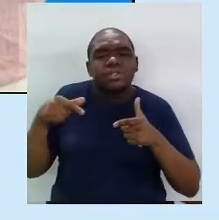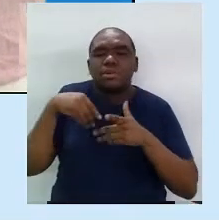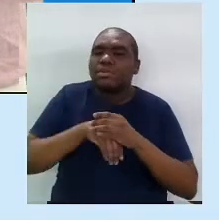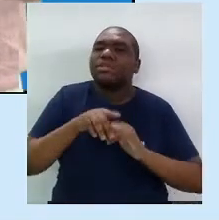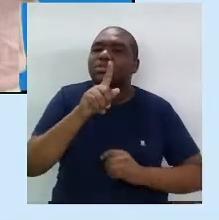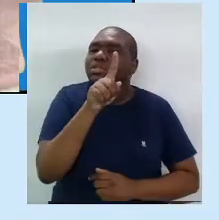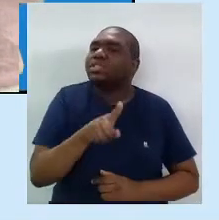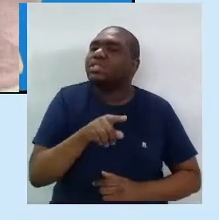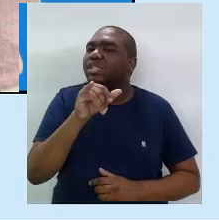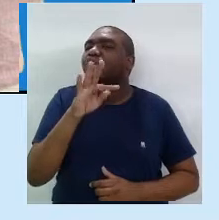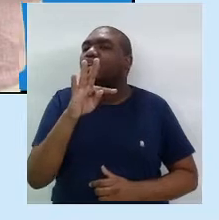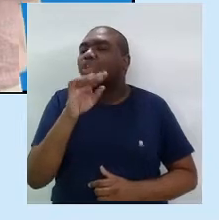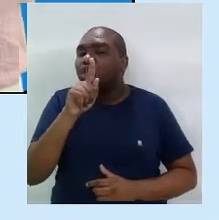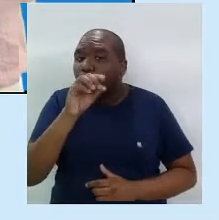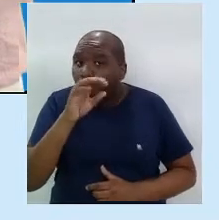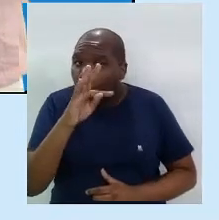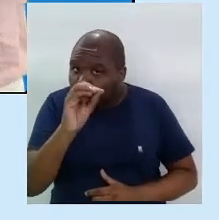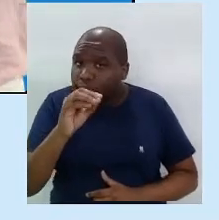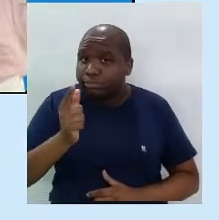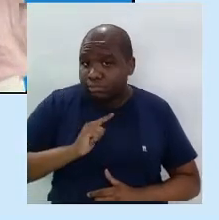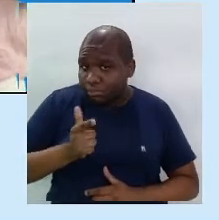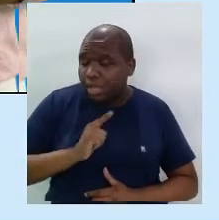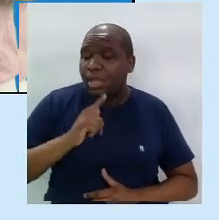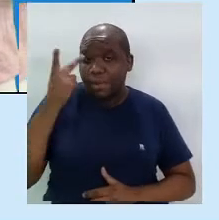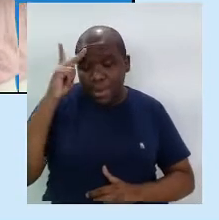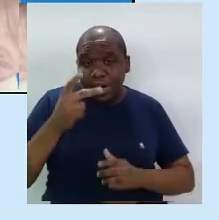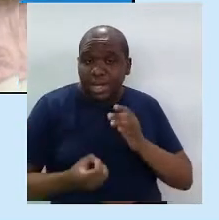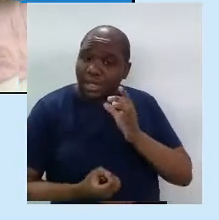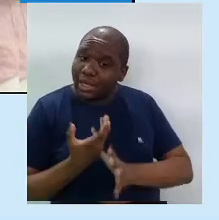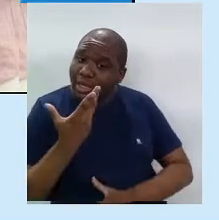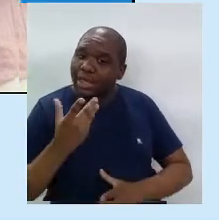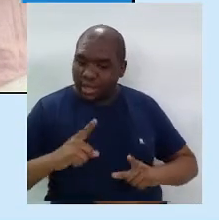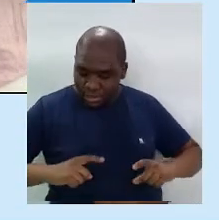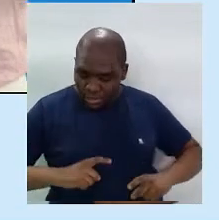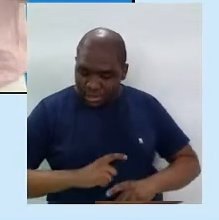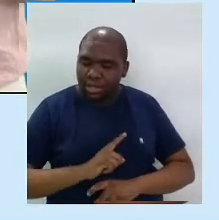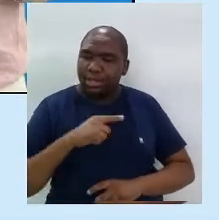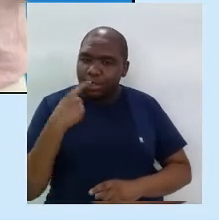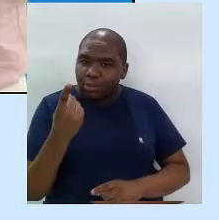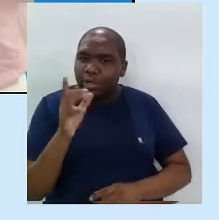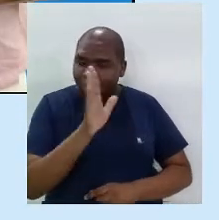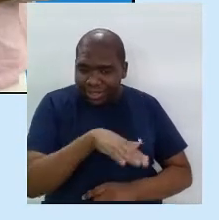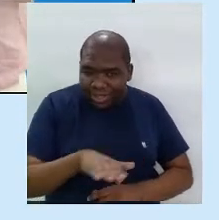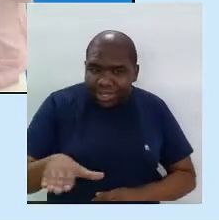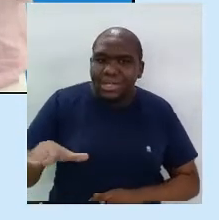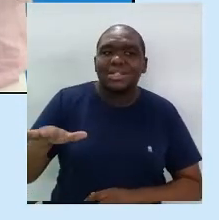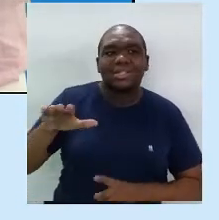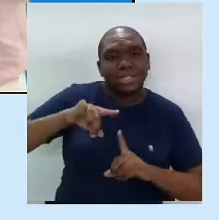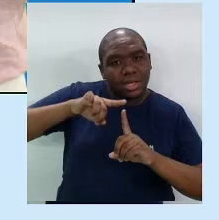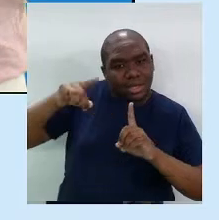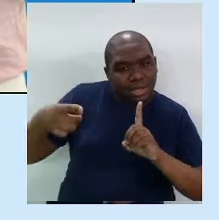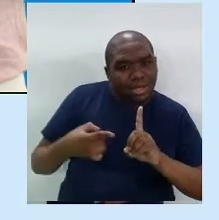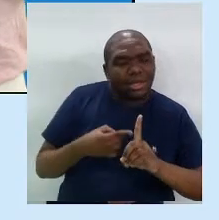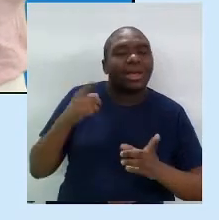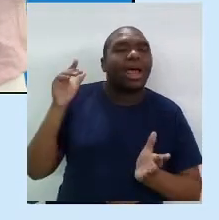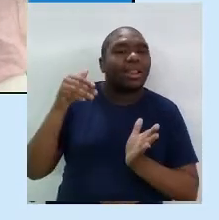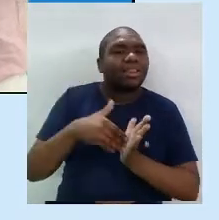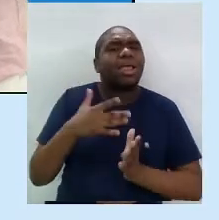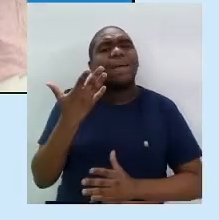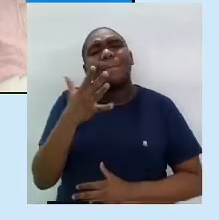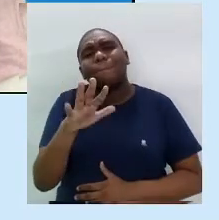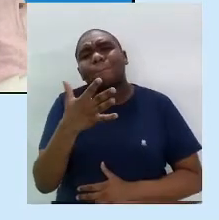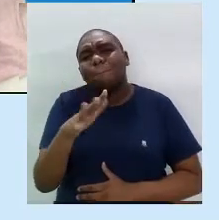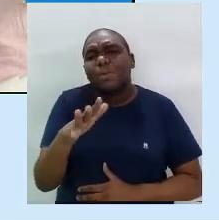as divisões que o zigoto ele vai passar para se formar um embrião e chegar no feto e a